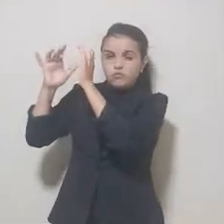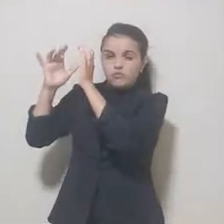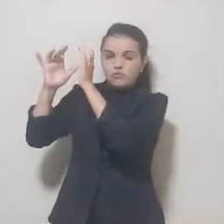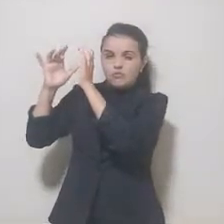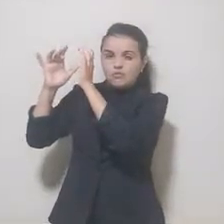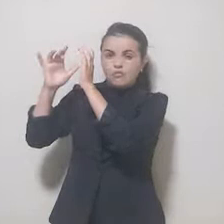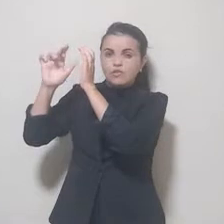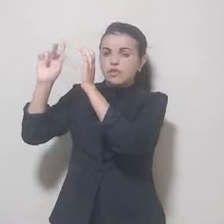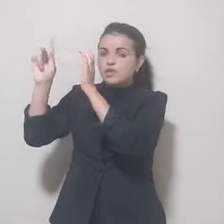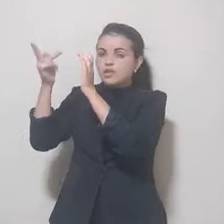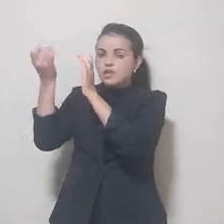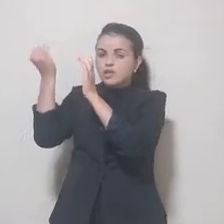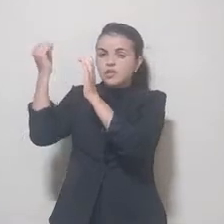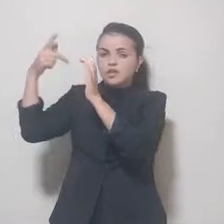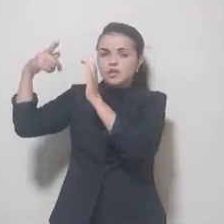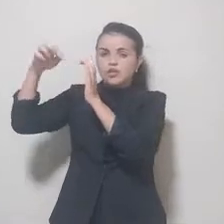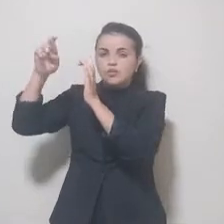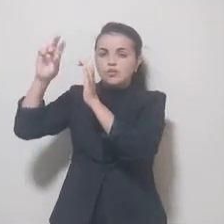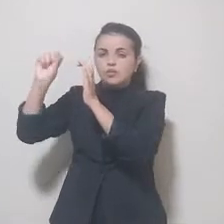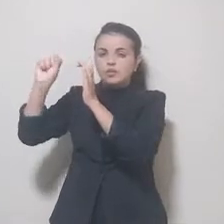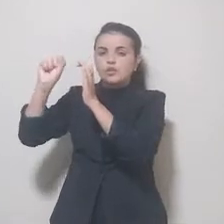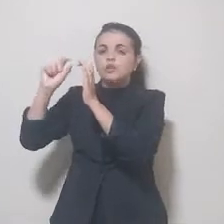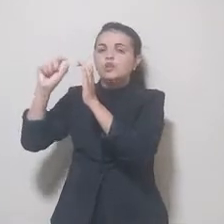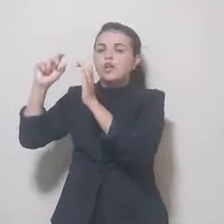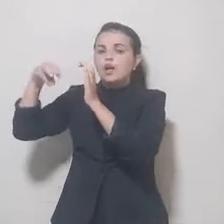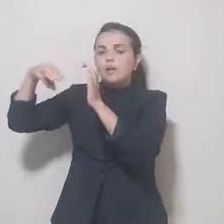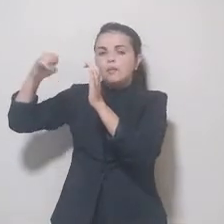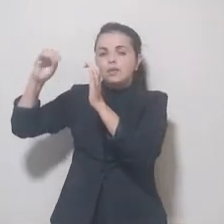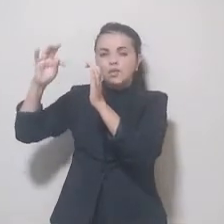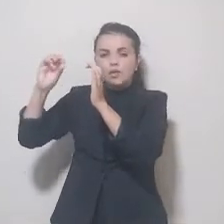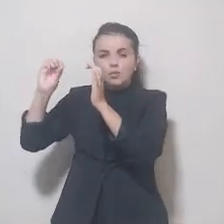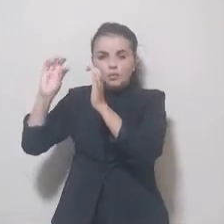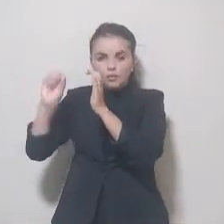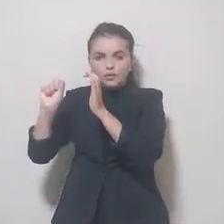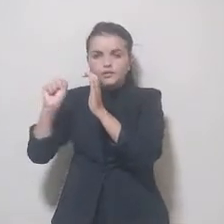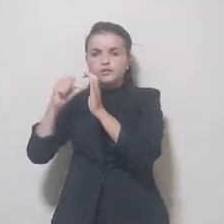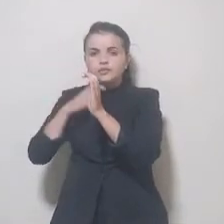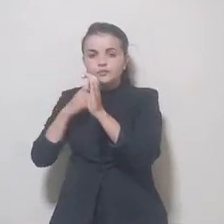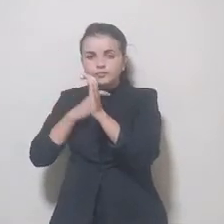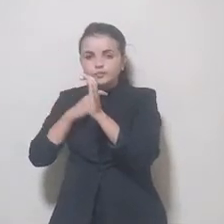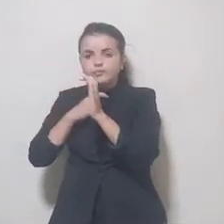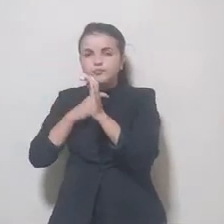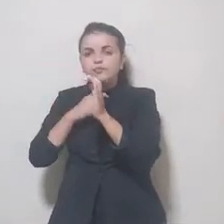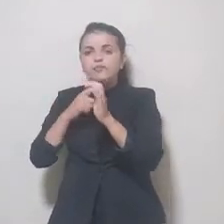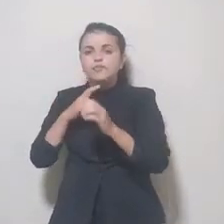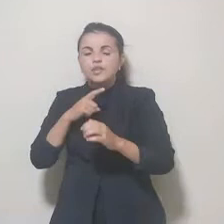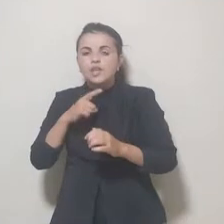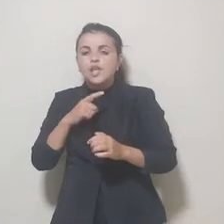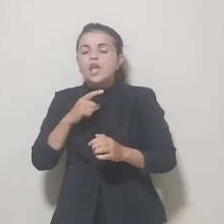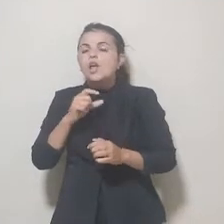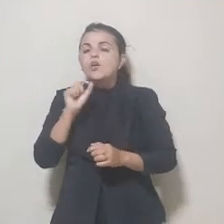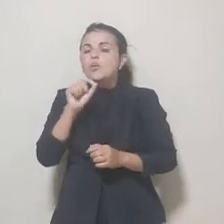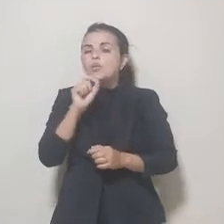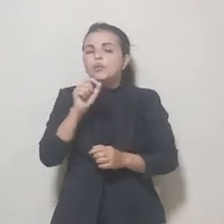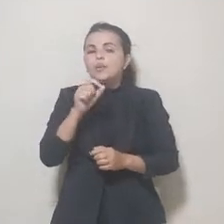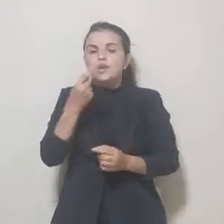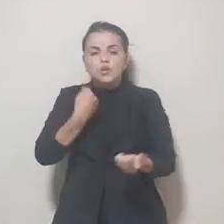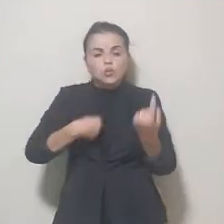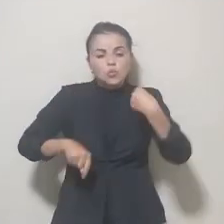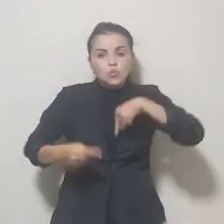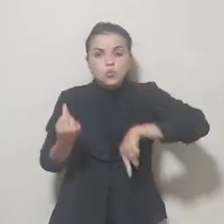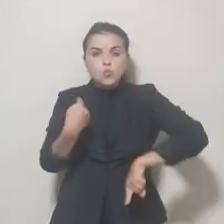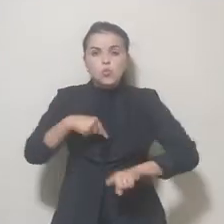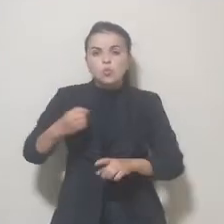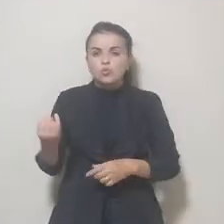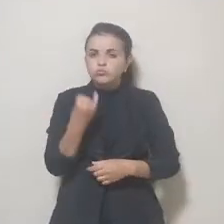de adenohipófise, e a posterior, que é a neurohipófise. A hipófise secreta 8 hormônios e, portanto, afeta quase